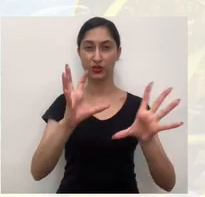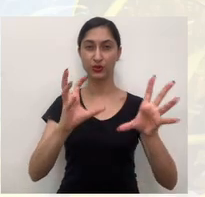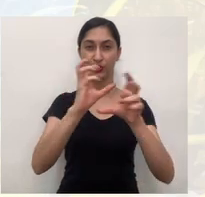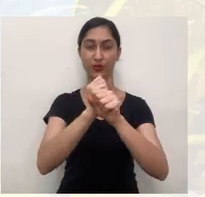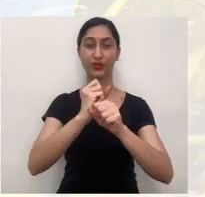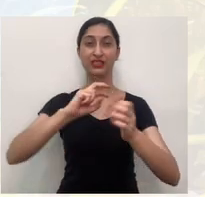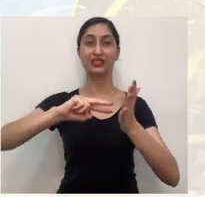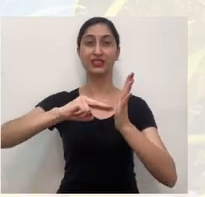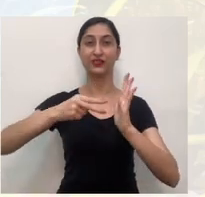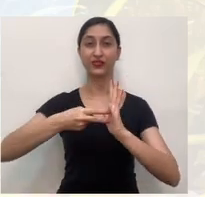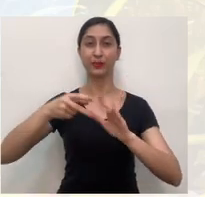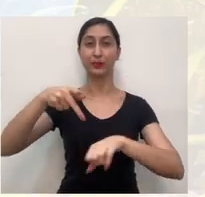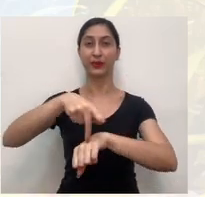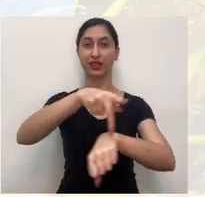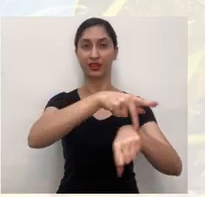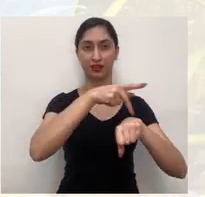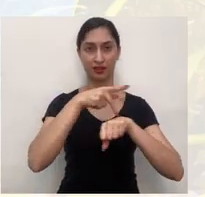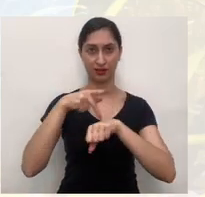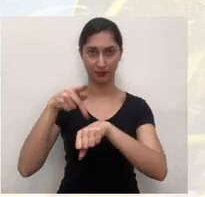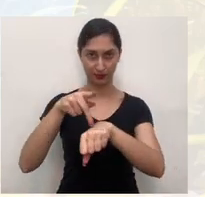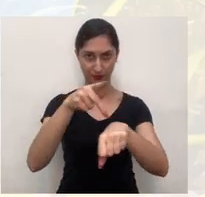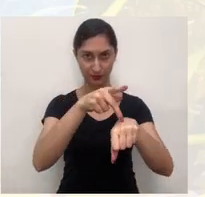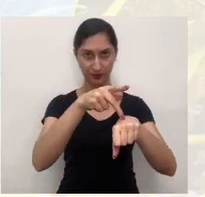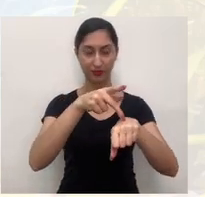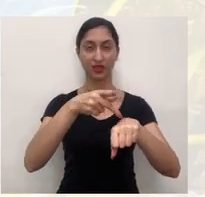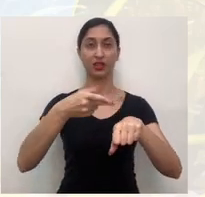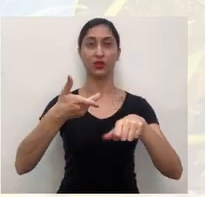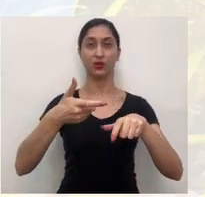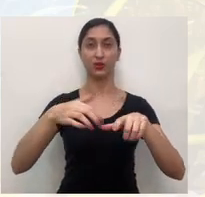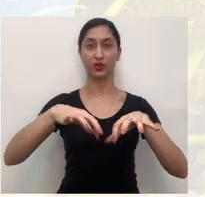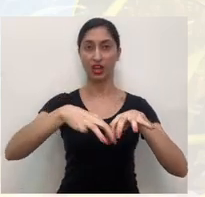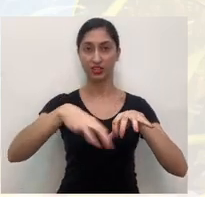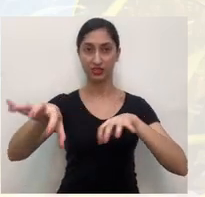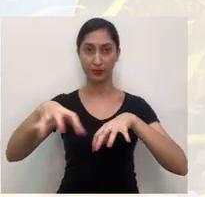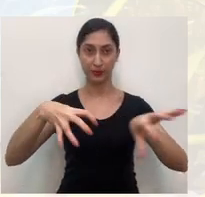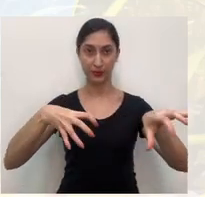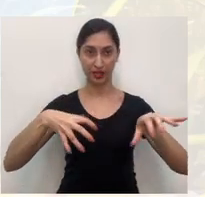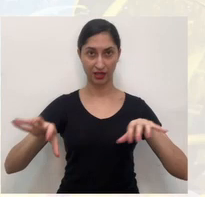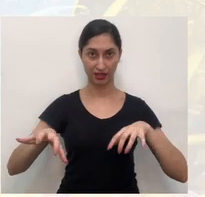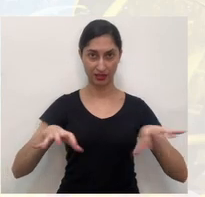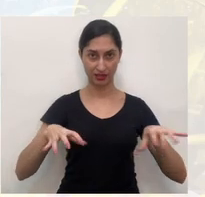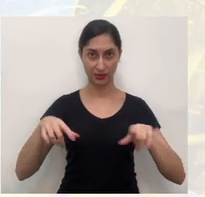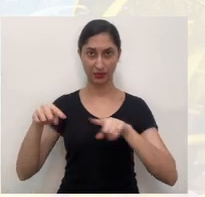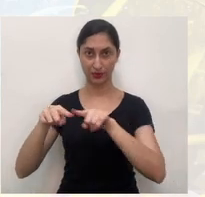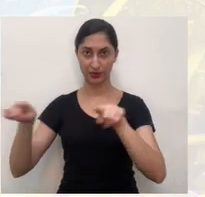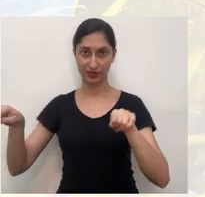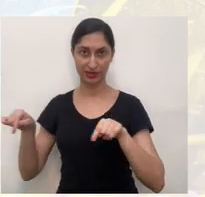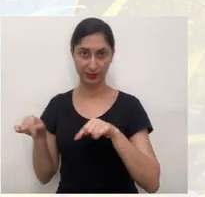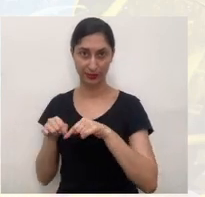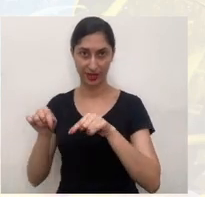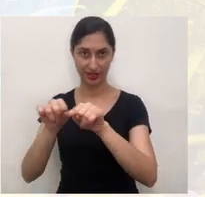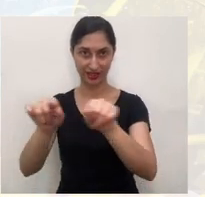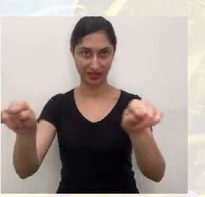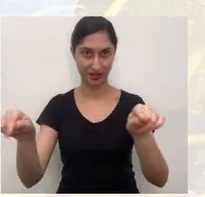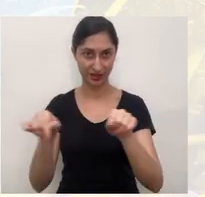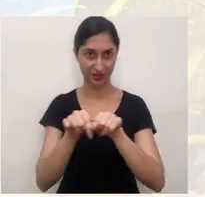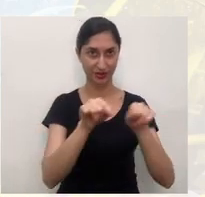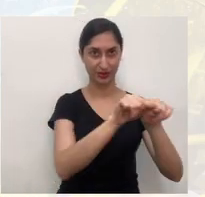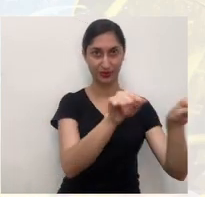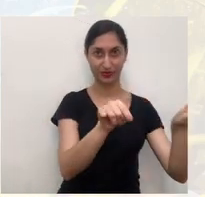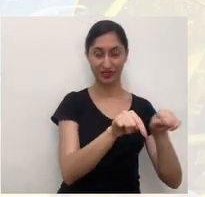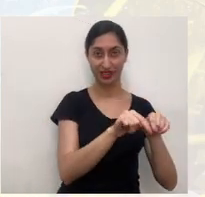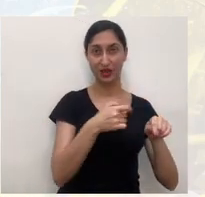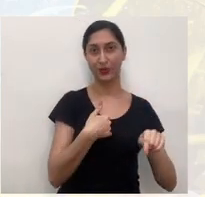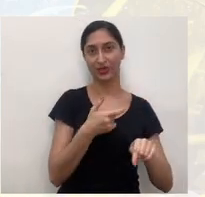E a divisão dos canteiros é o que está me interessando agora. Eu vou falar sobre geometria, estou